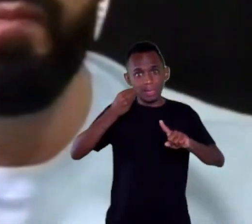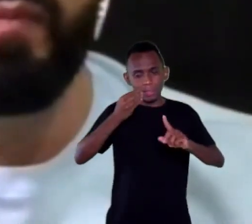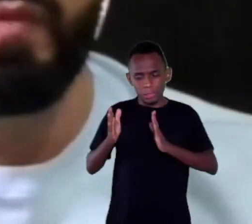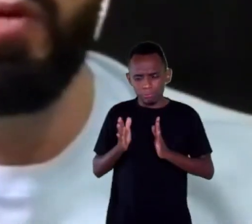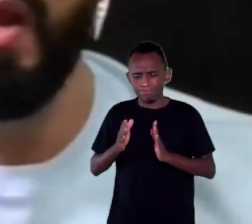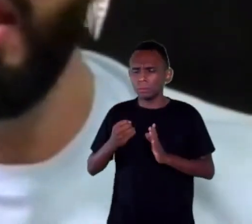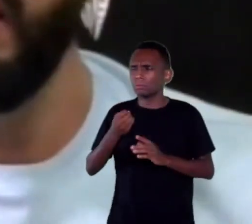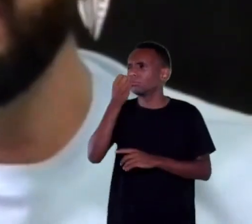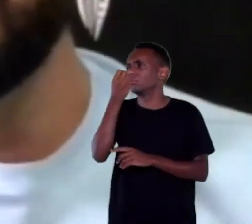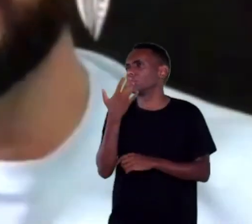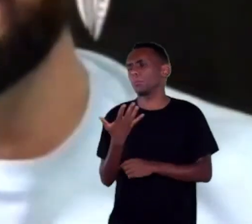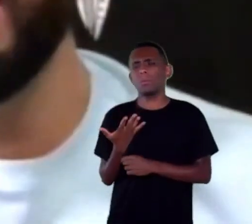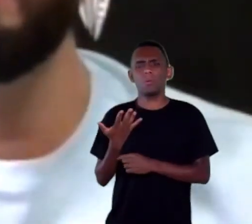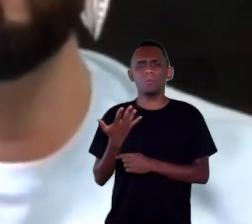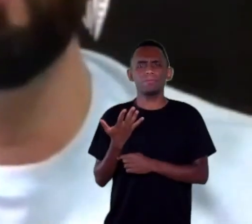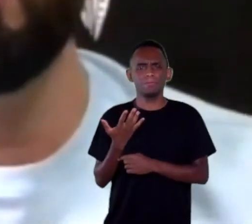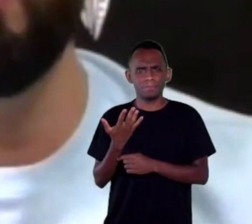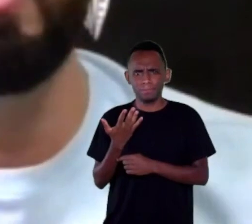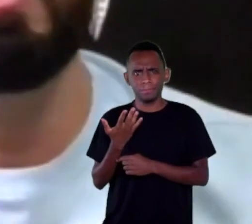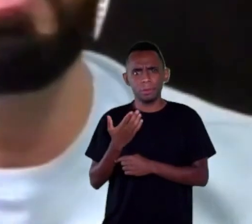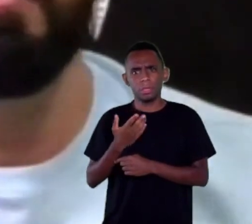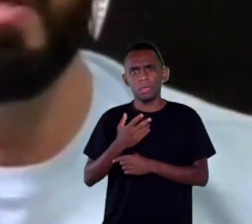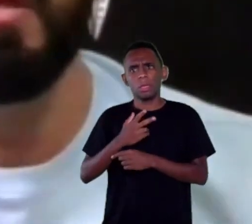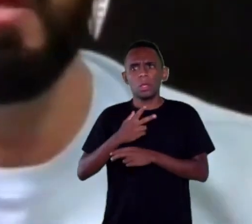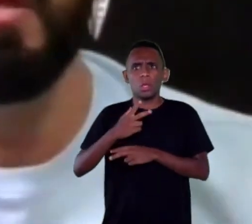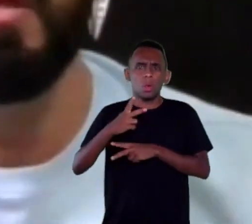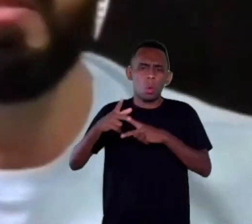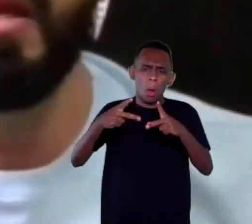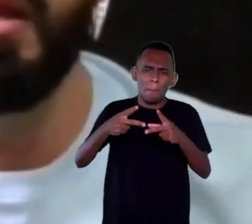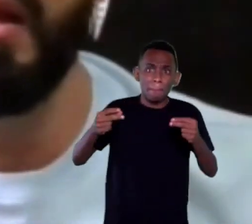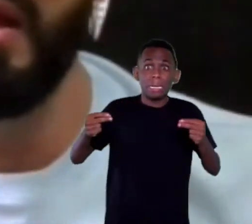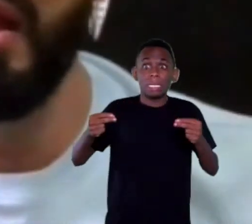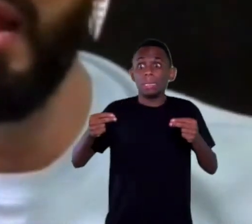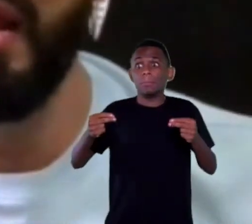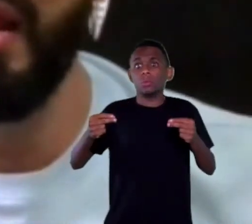bom. Não era premiações,